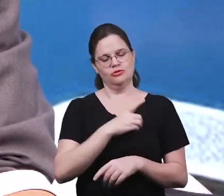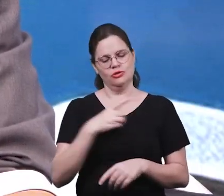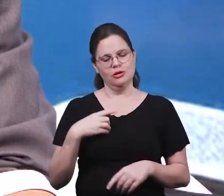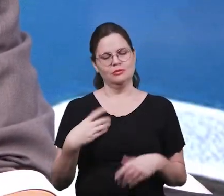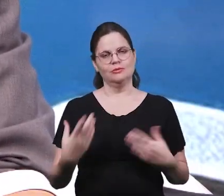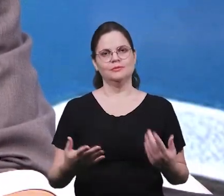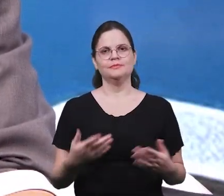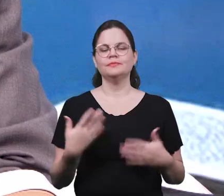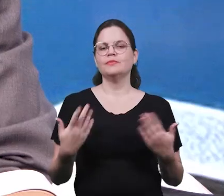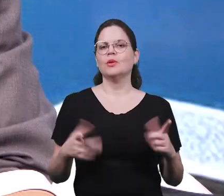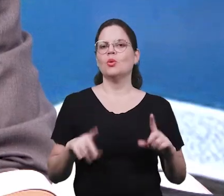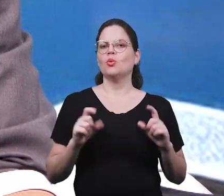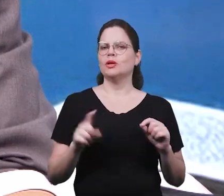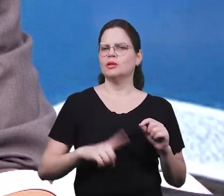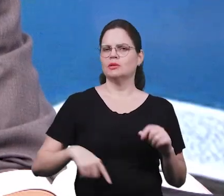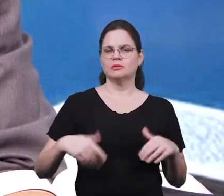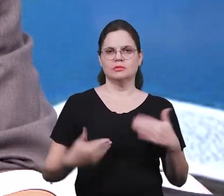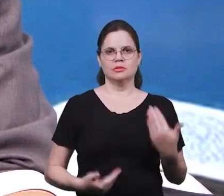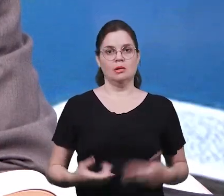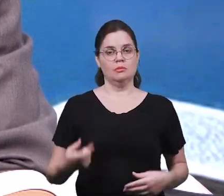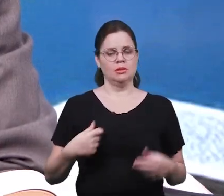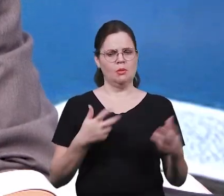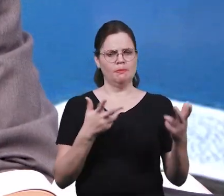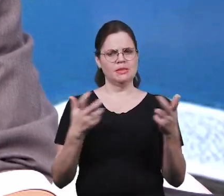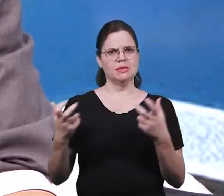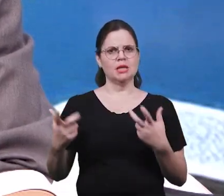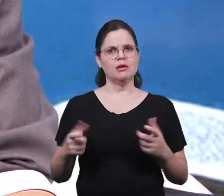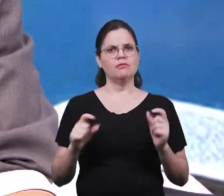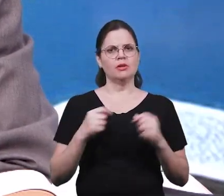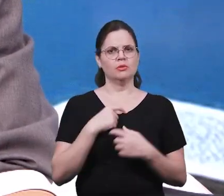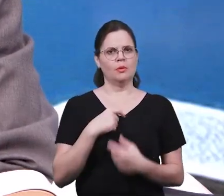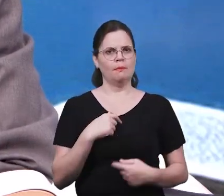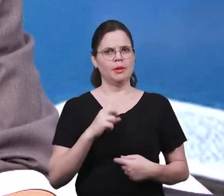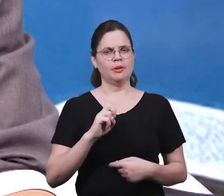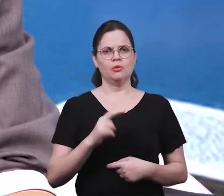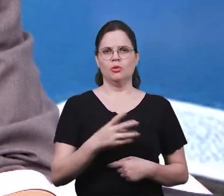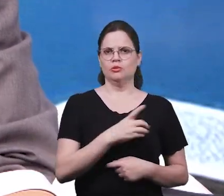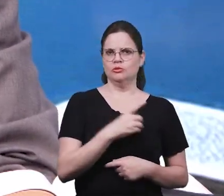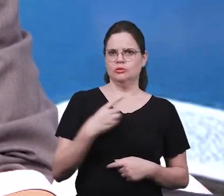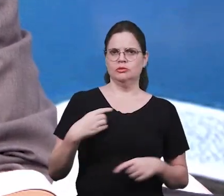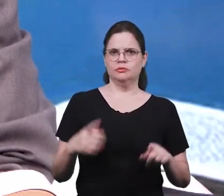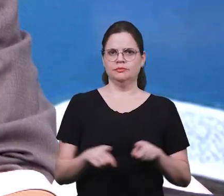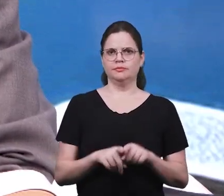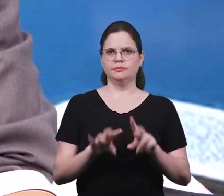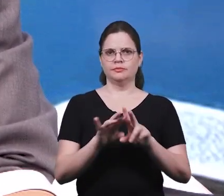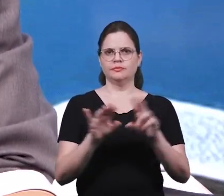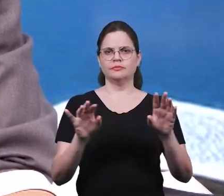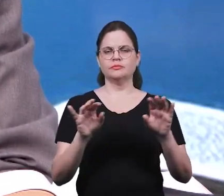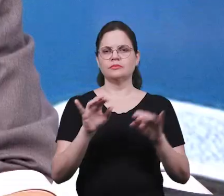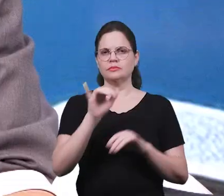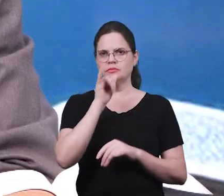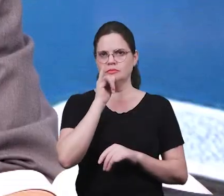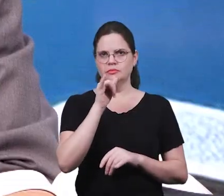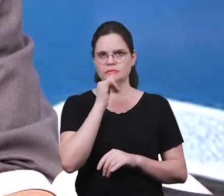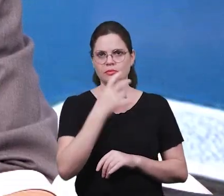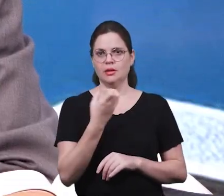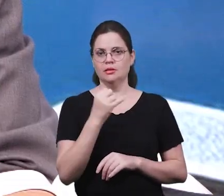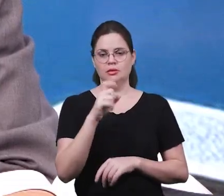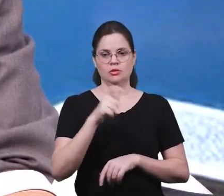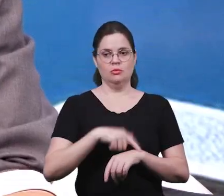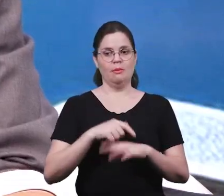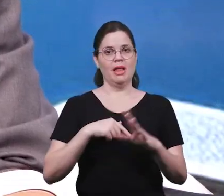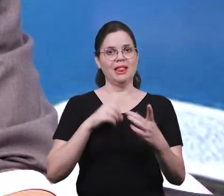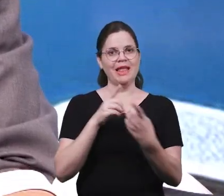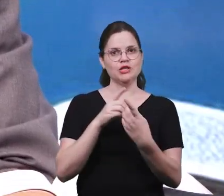ver num diácono e também até num obreiro, né? Por exemplo, com relação à questão da presteza dele no